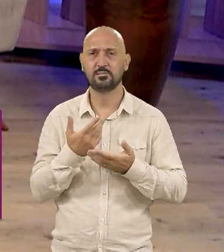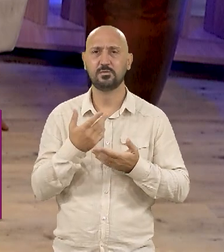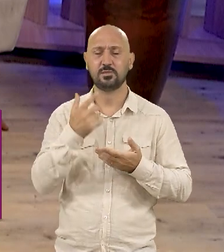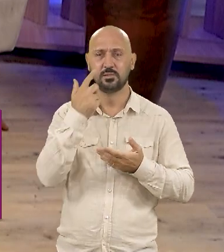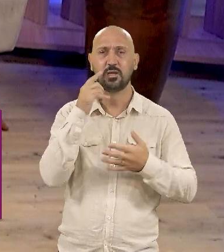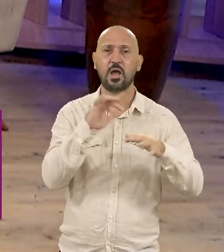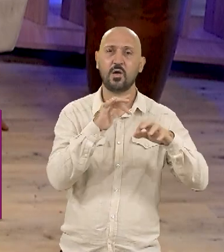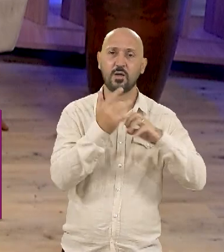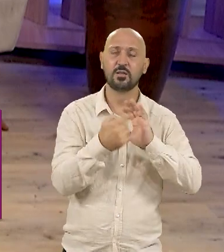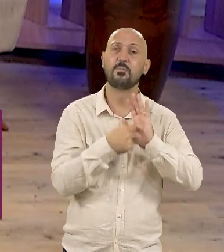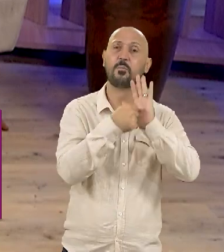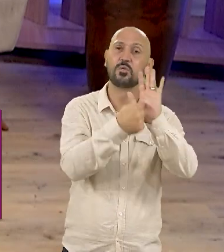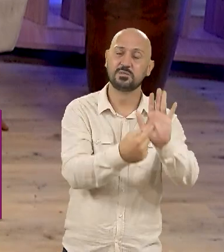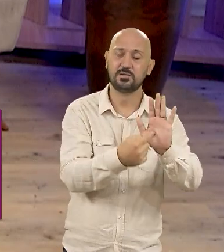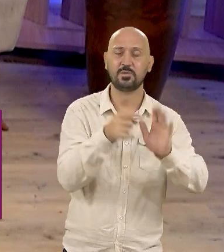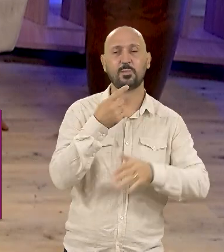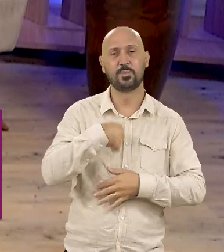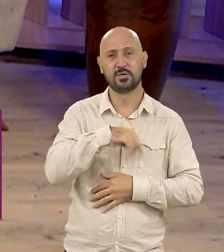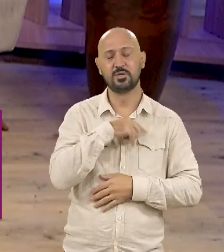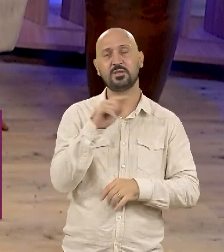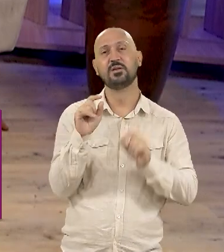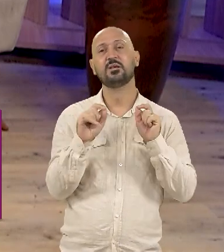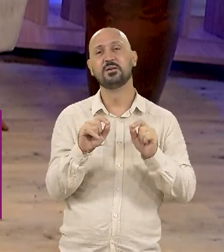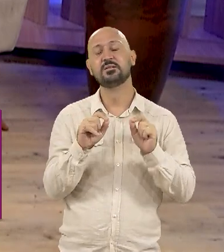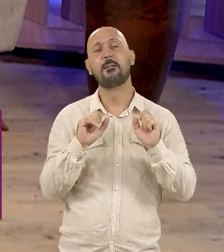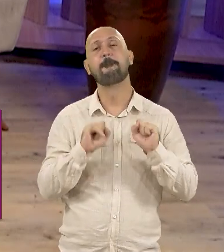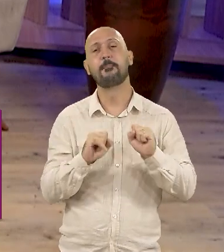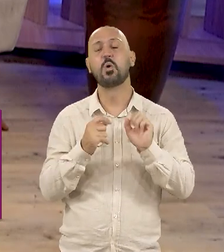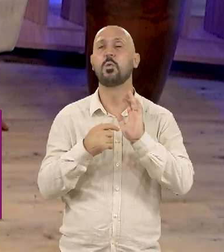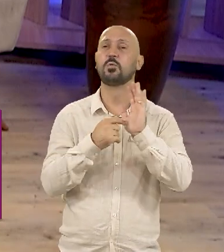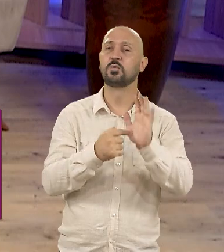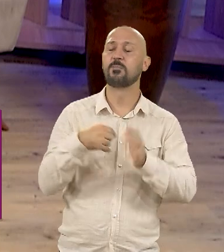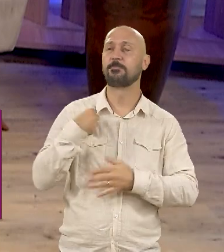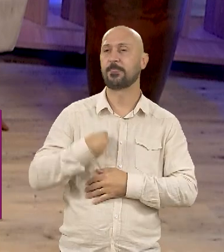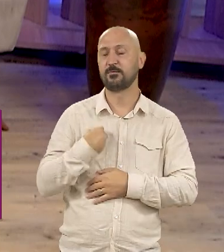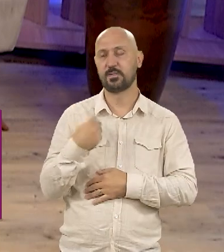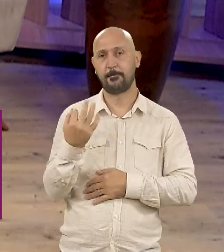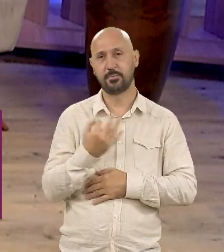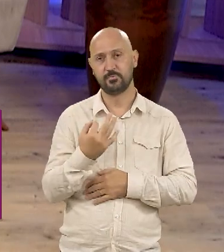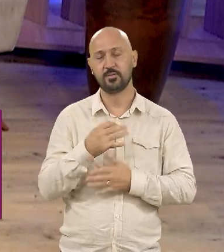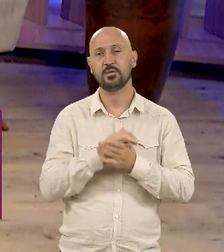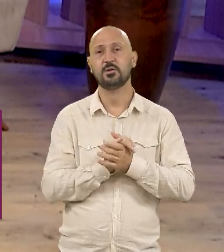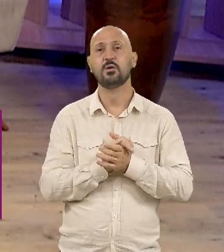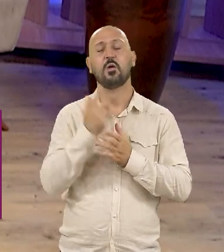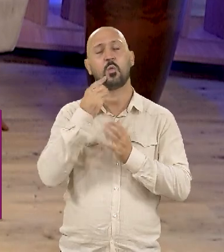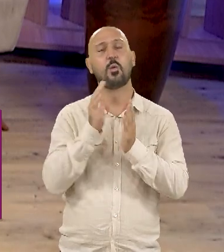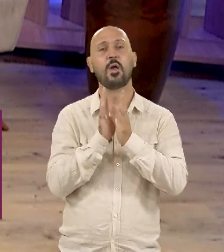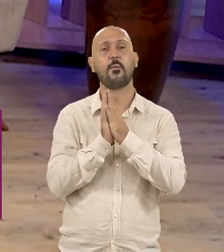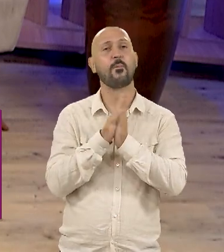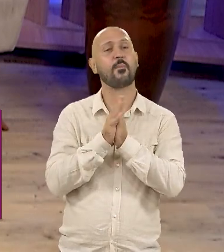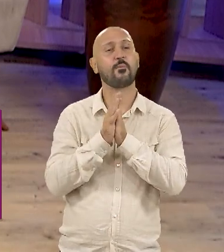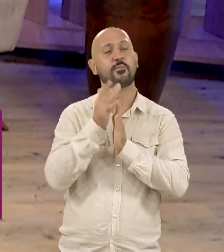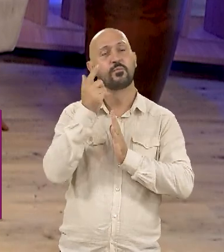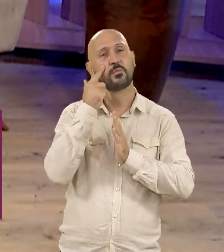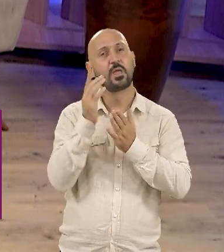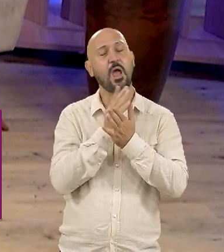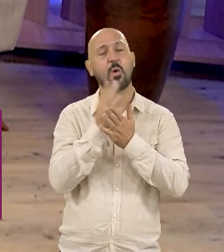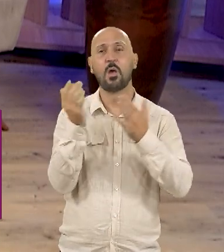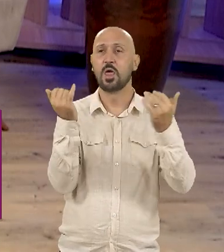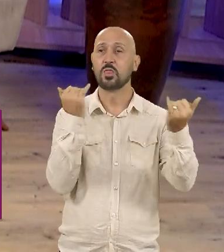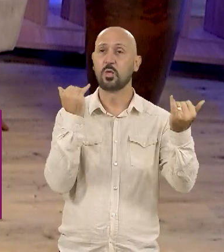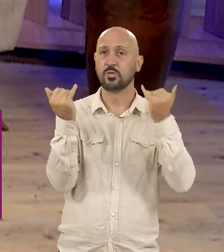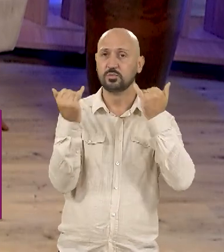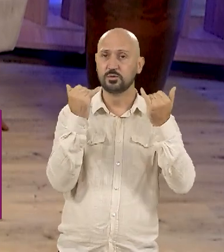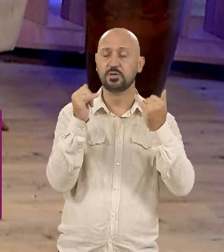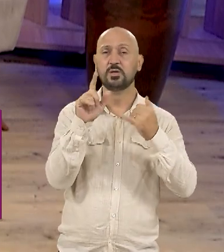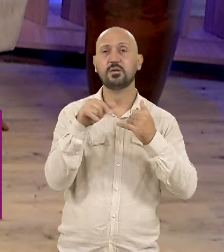pode reproduzir a vida perfeita, com uma boneca, como a gente observou em algumas notícias, e foi essa que viralizou o caso do bebê reborn,